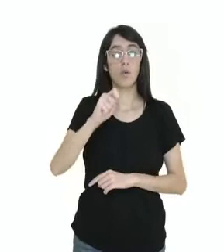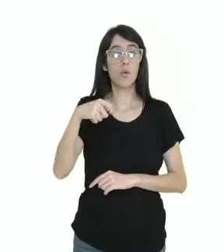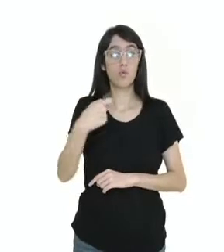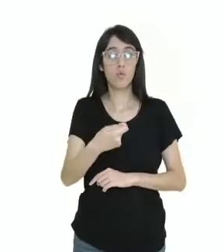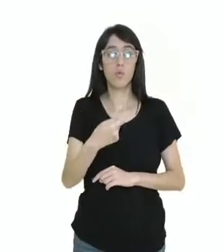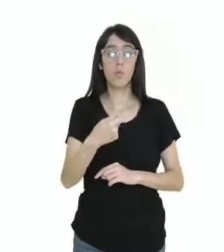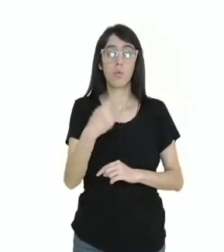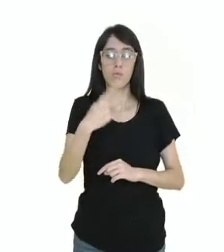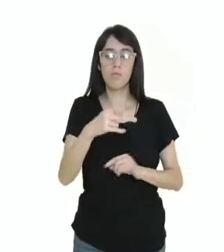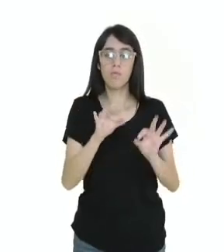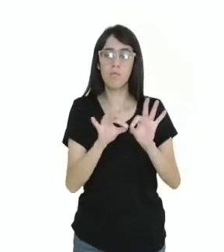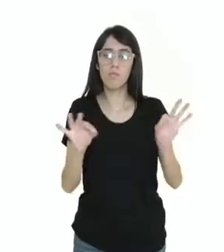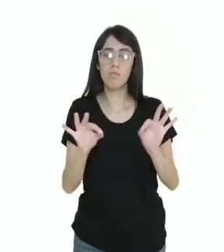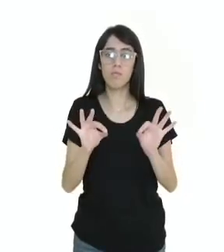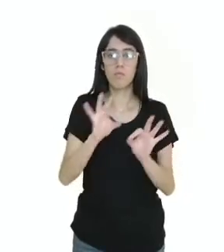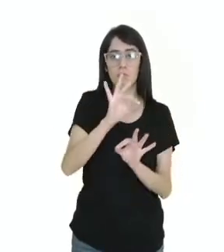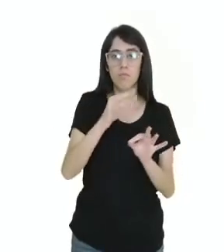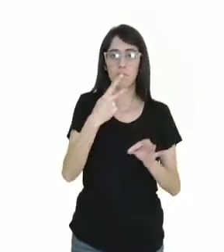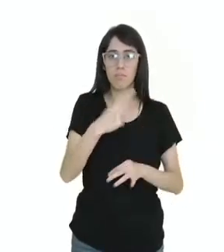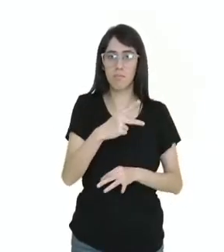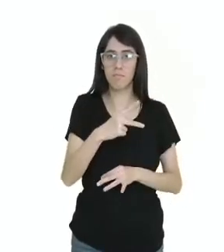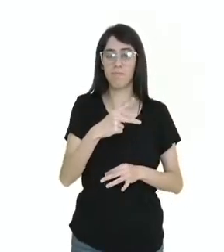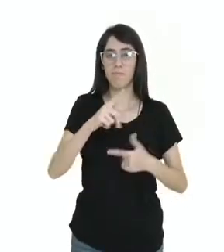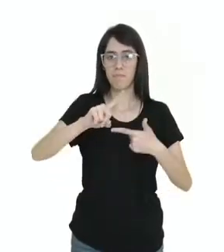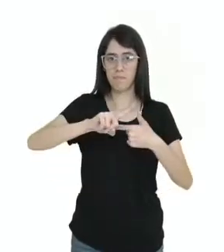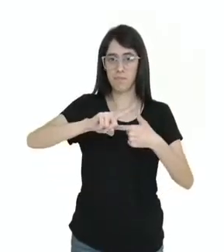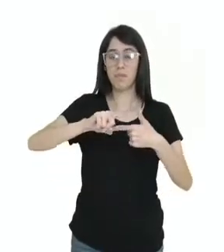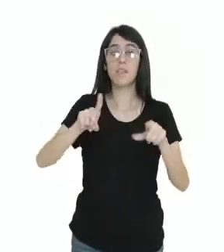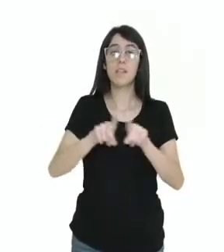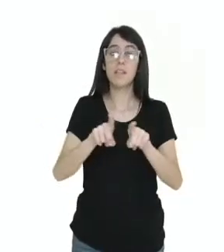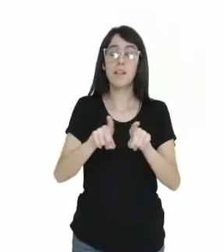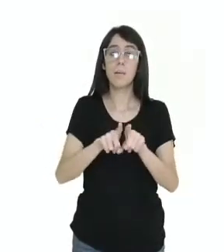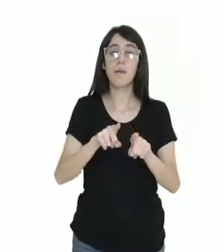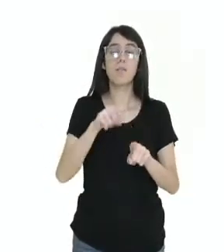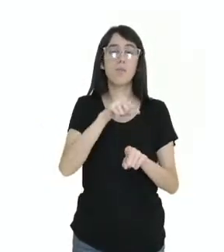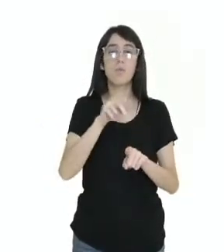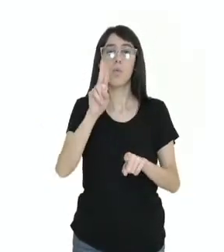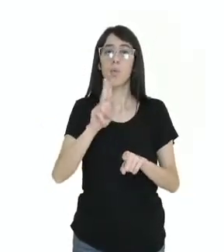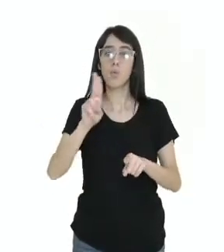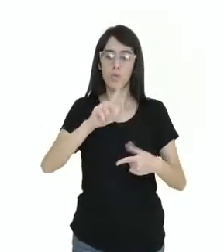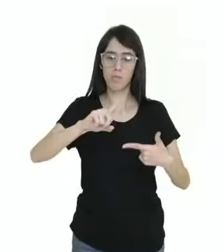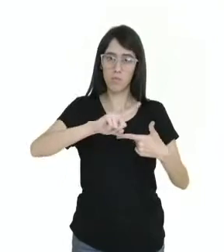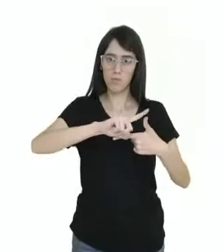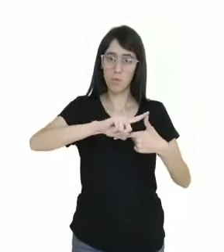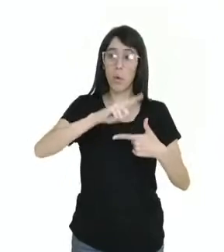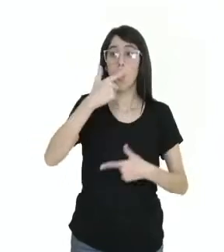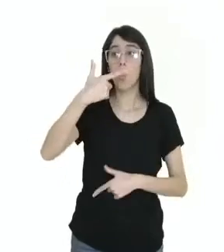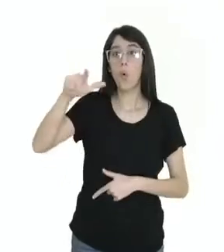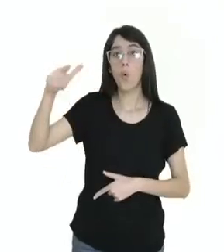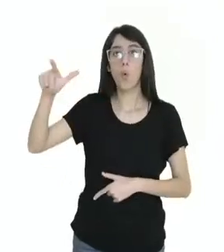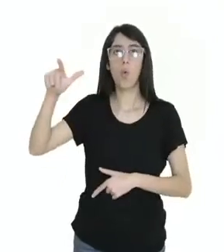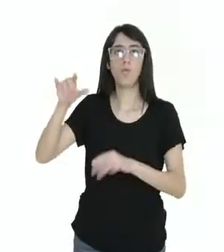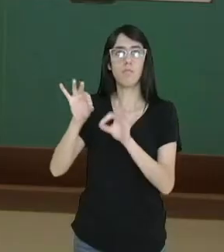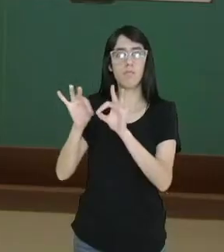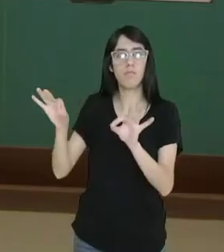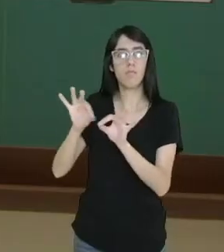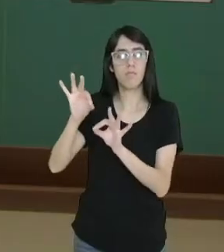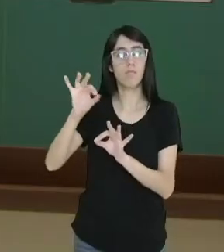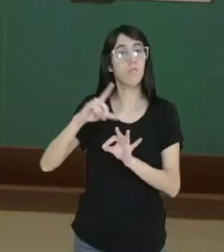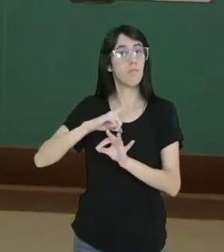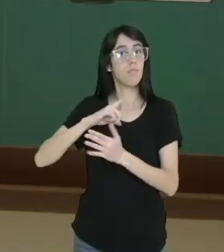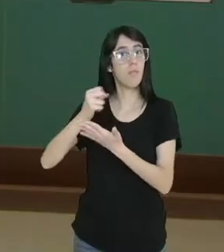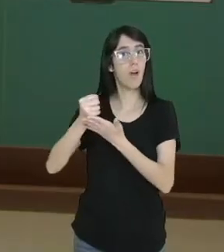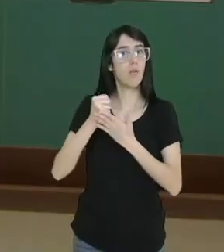triângulo retângulo e aplicar essas semelhanças de triângulo na obtenção de outras relações métricas que vão nos